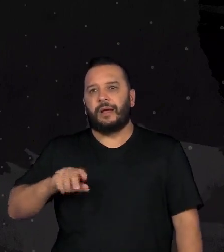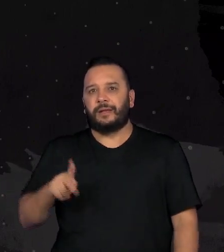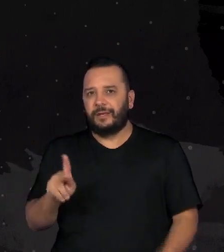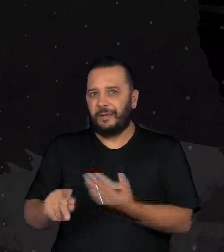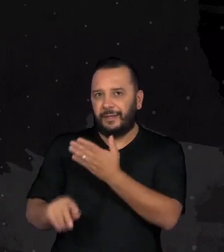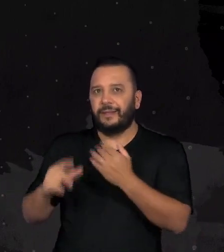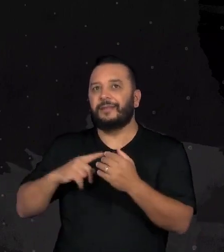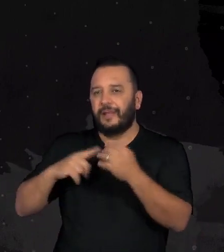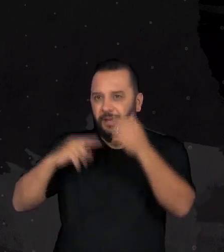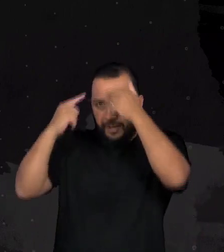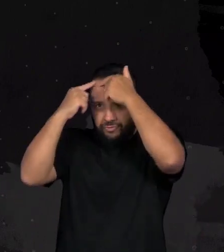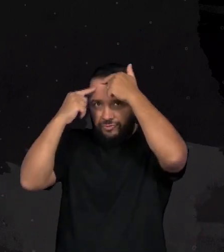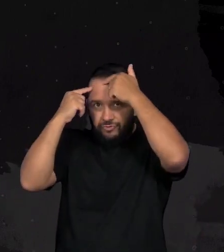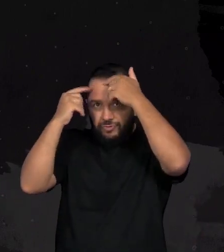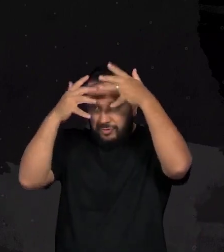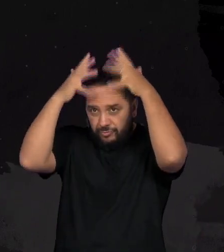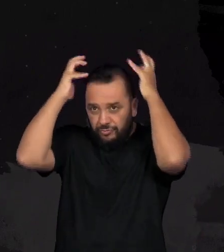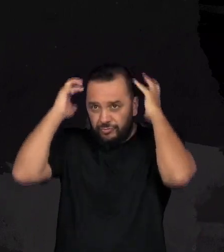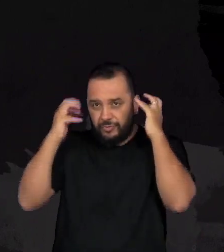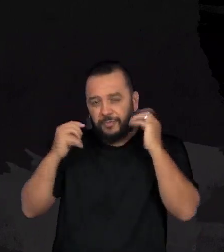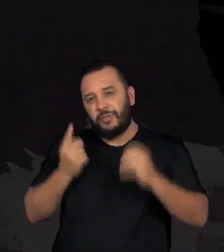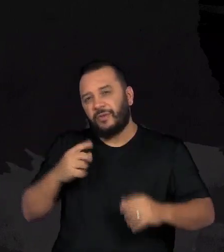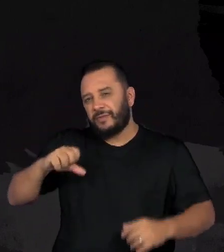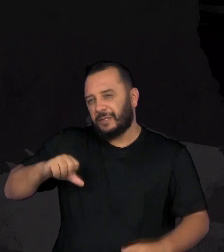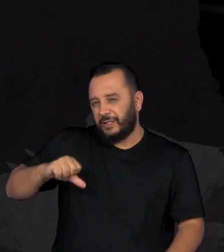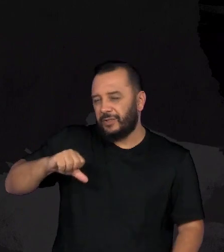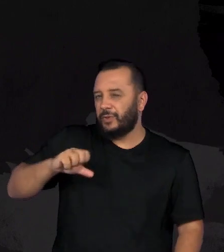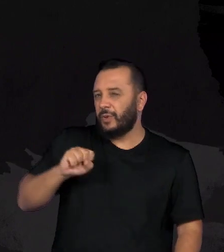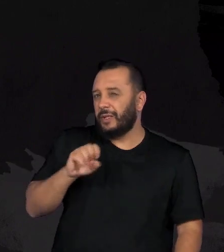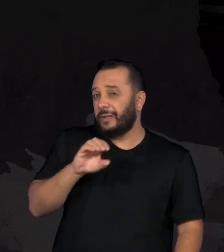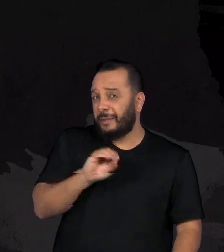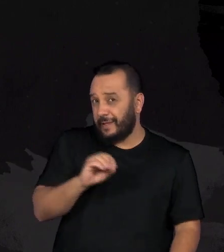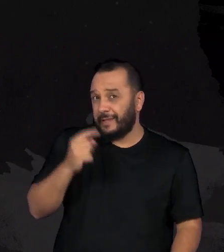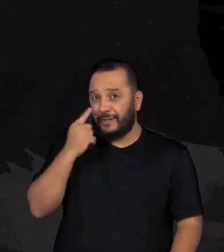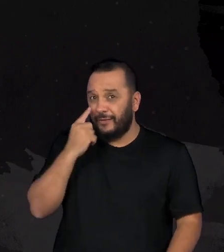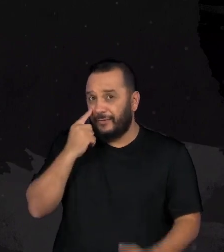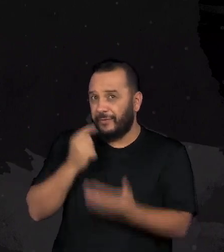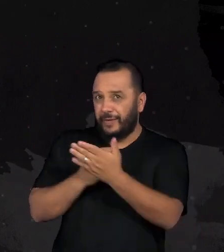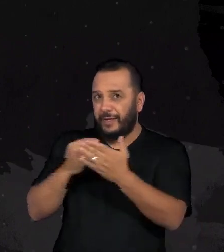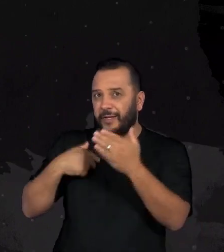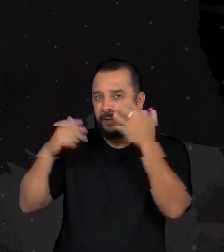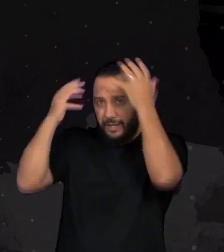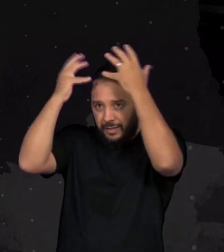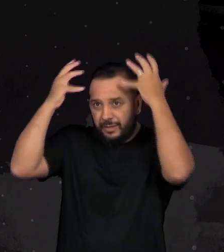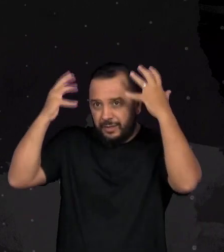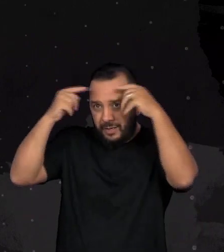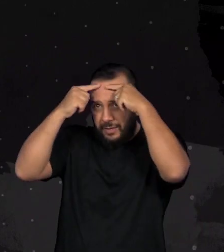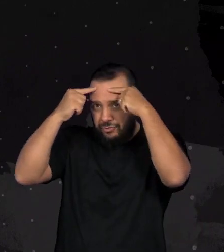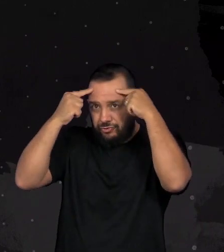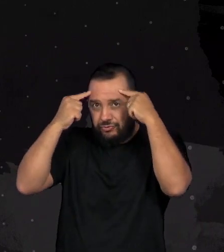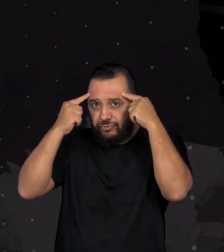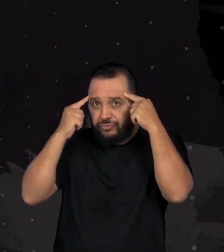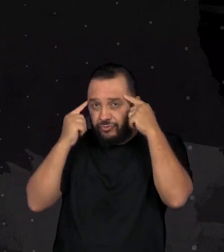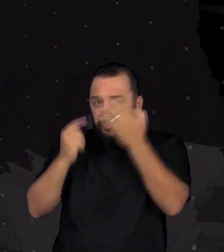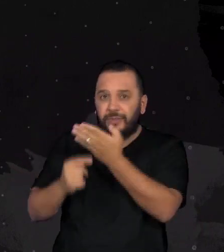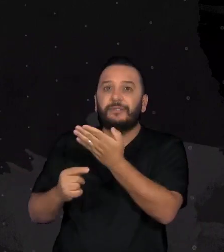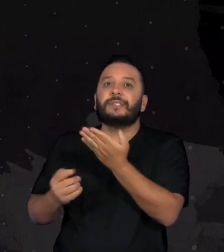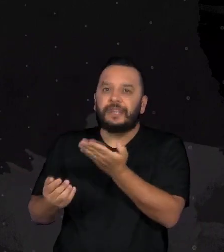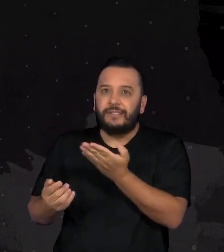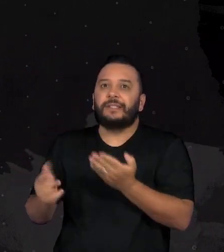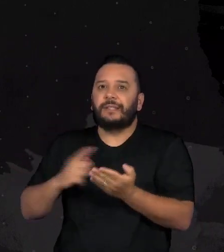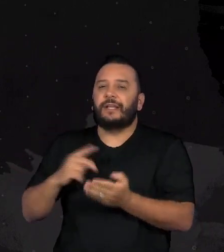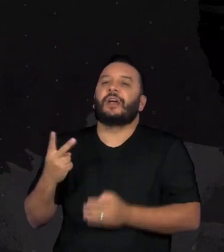baby hair já com o cabelo no final dos anos 80, início para 90, a gente vê ali Latoya Jackson como uma grande referência pública para a volta do baby hair. Chegando aos